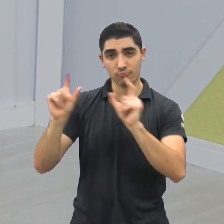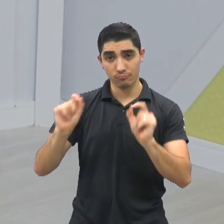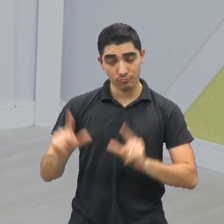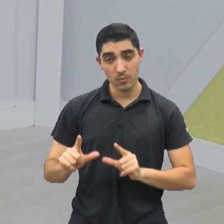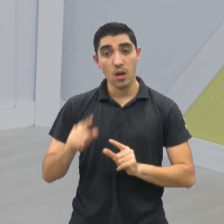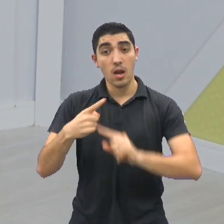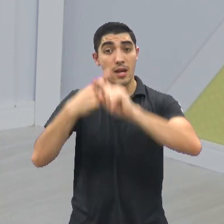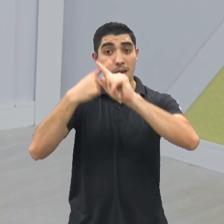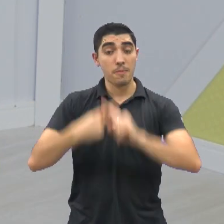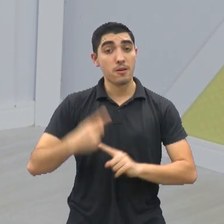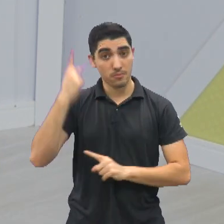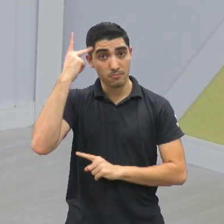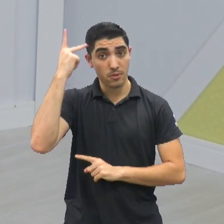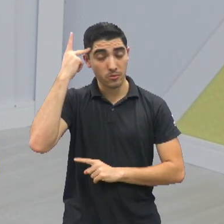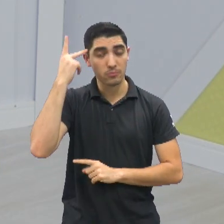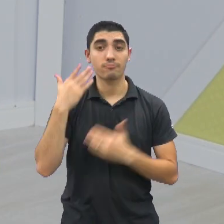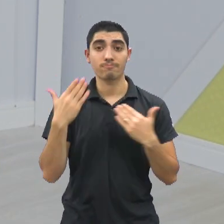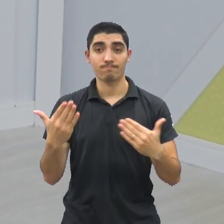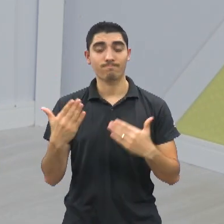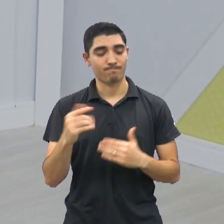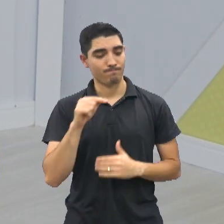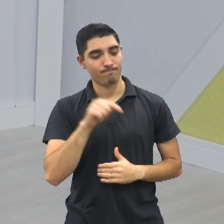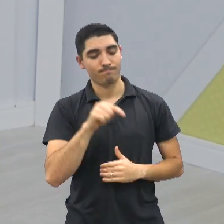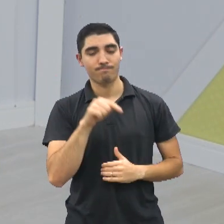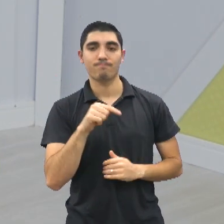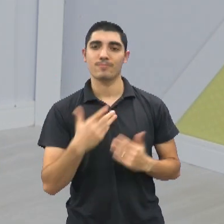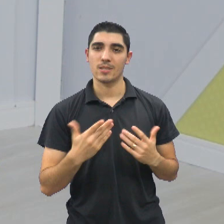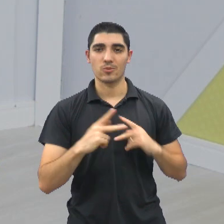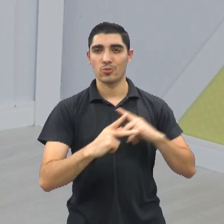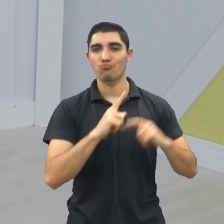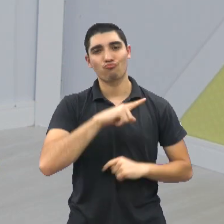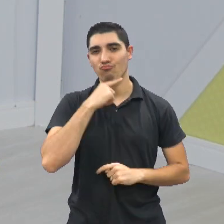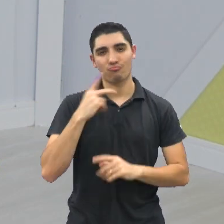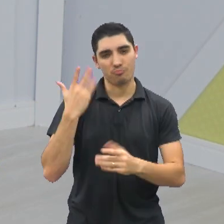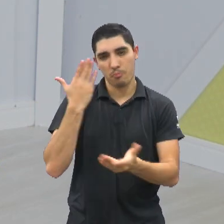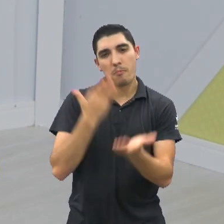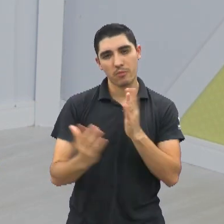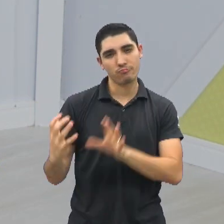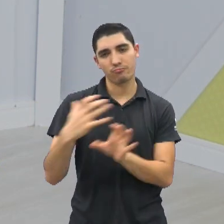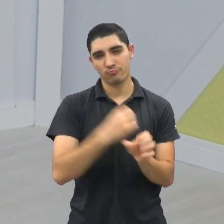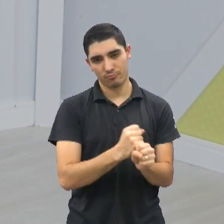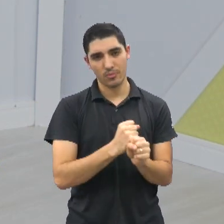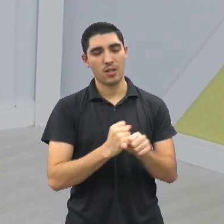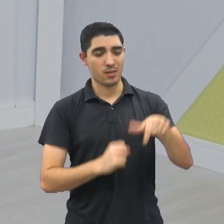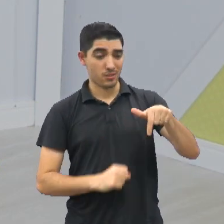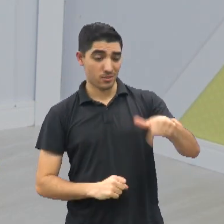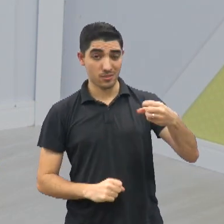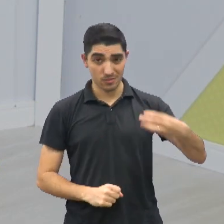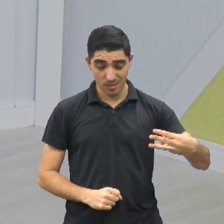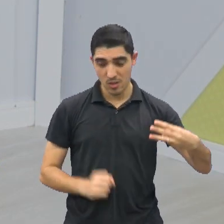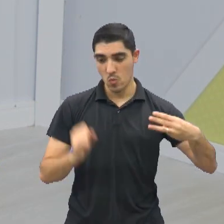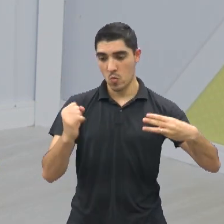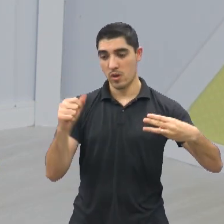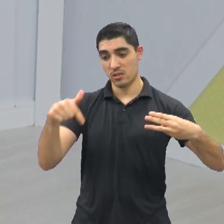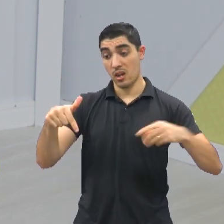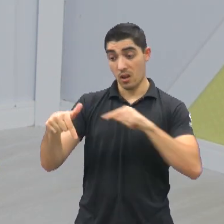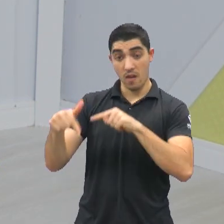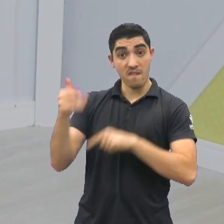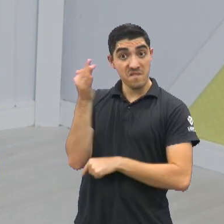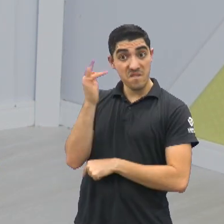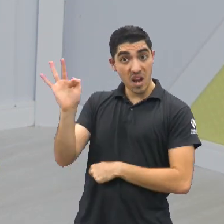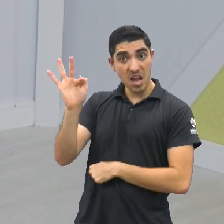e não deu pro São José que foi derrotado pelo placar de 8 7 a 73 Franca ficou com o título aliás o seu